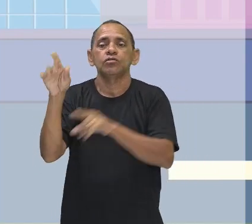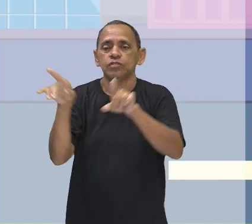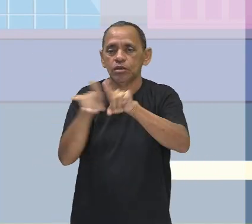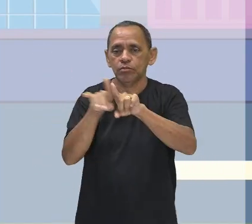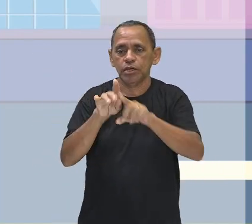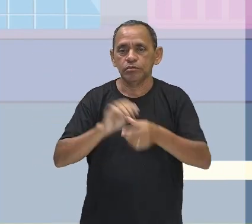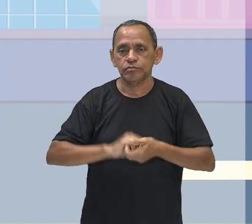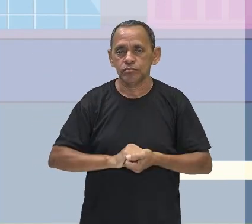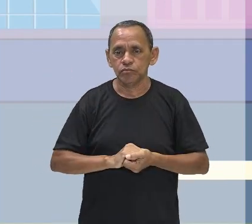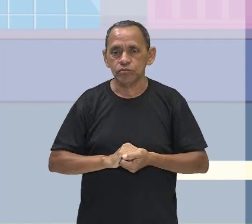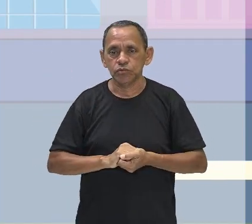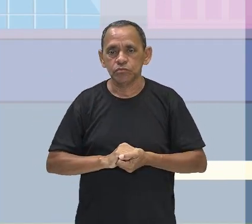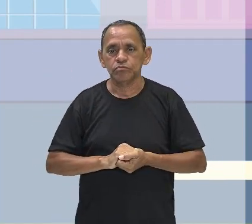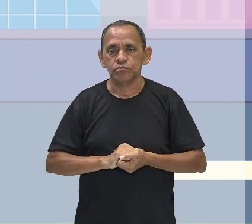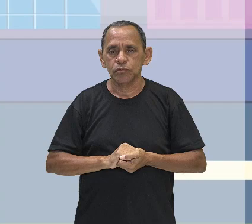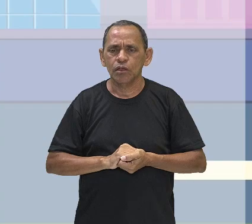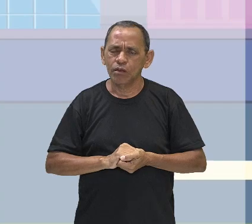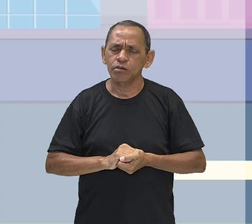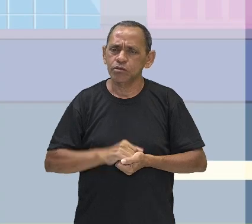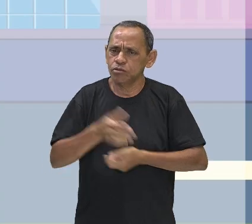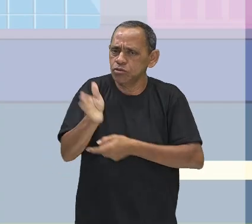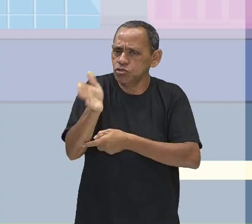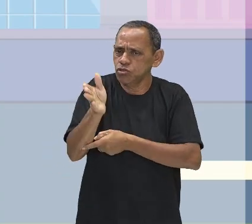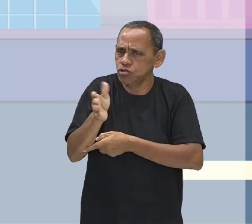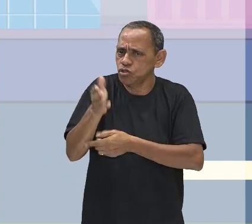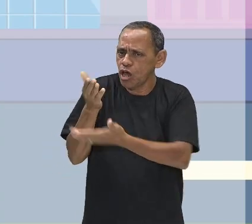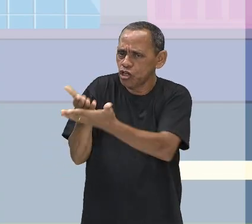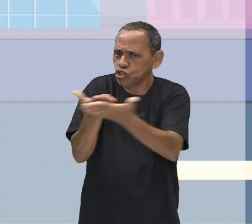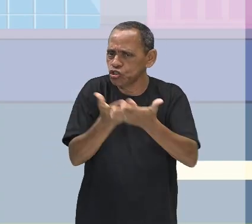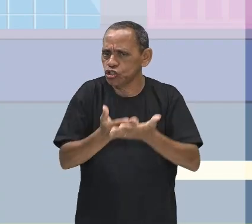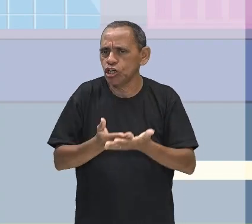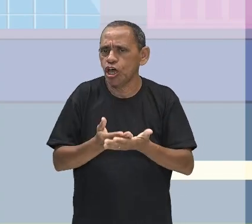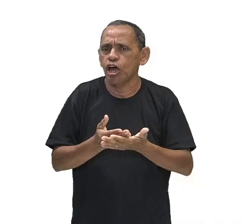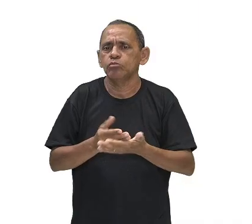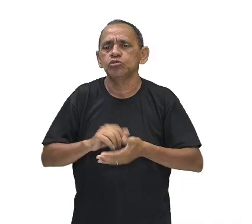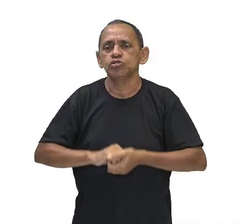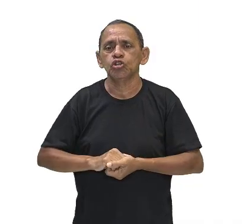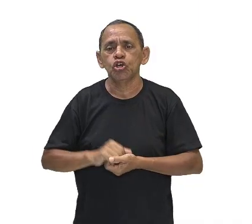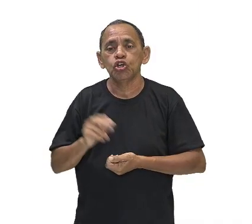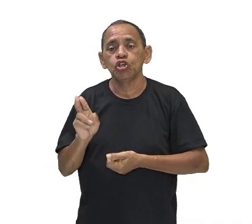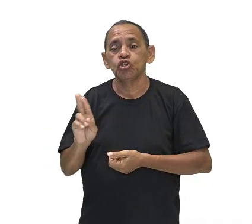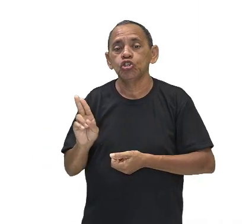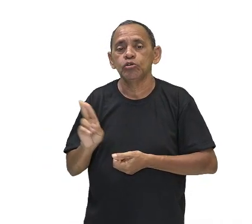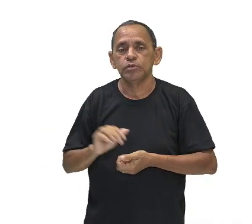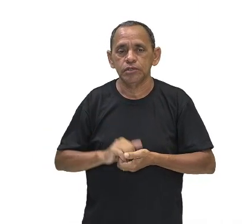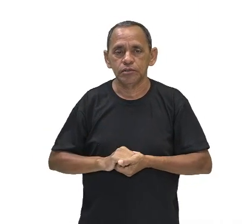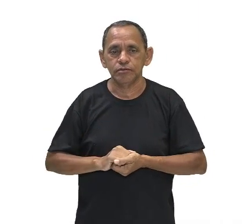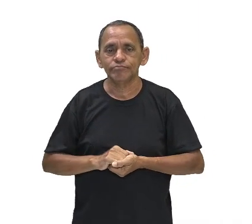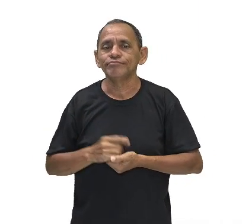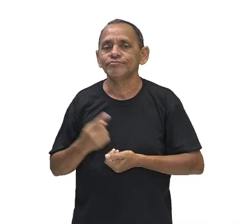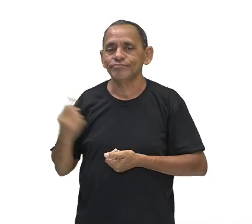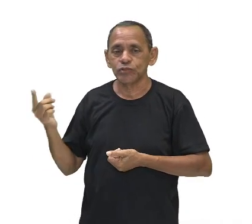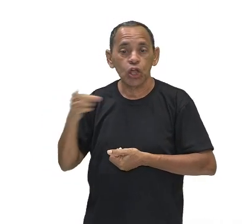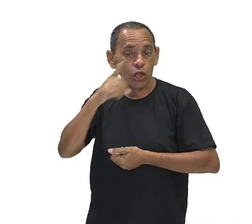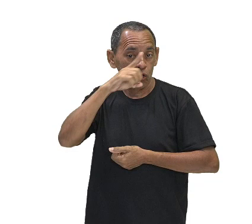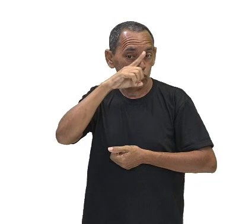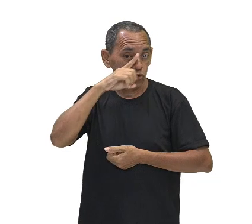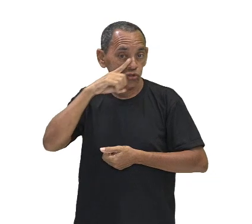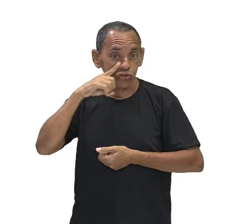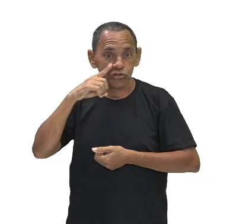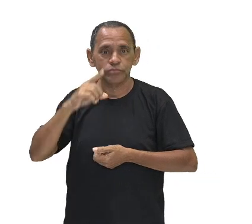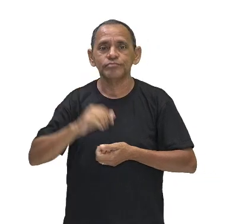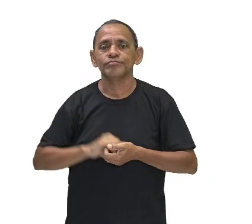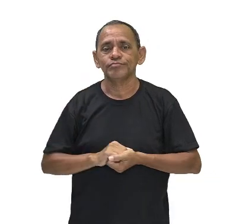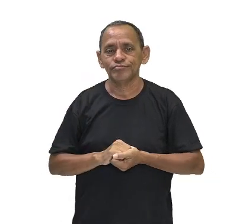falamos dele em nossas aulas. Nós estamos nos referindo a Émile Durkheim. Olha aí,